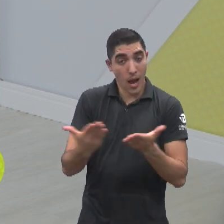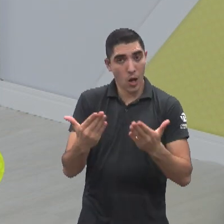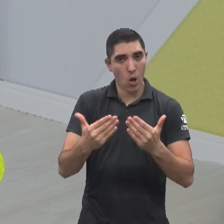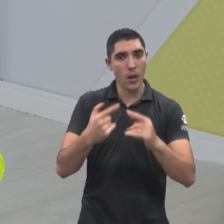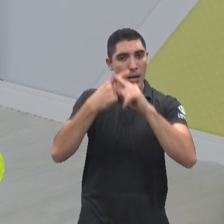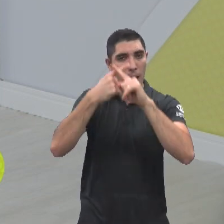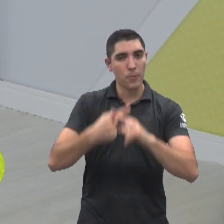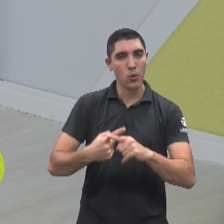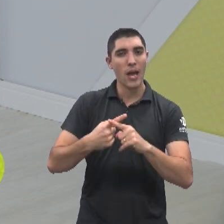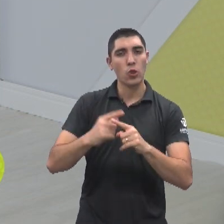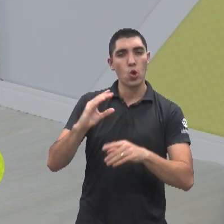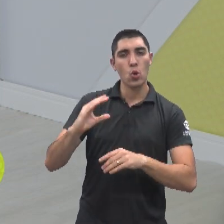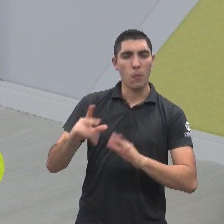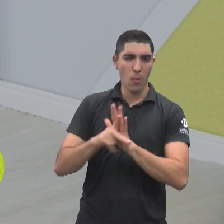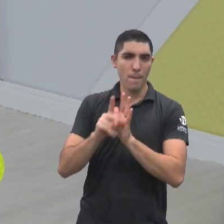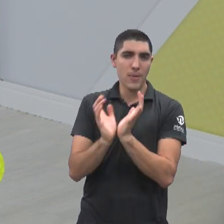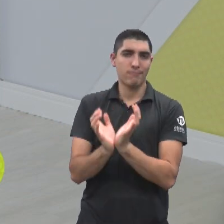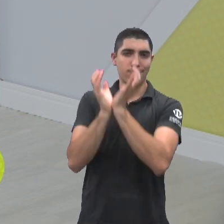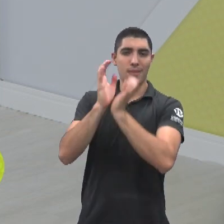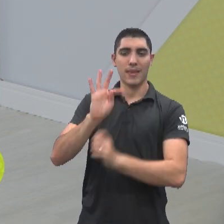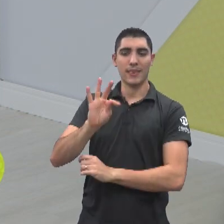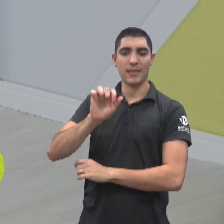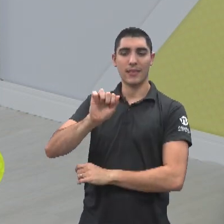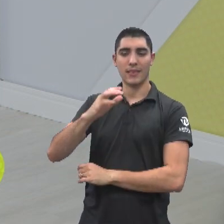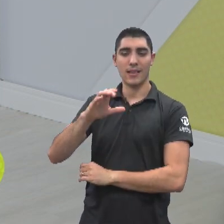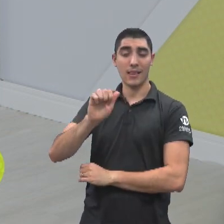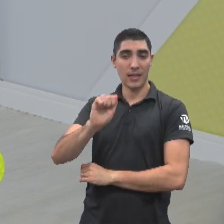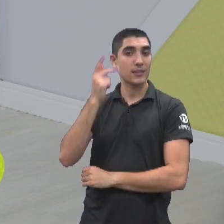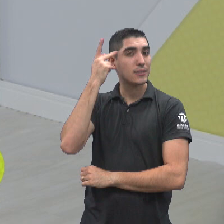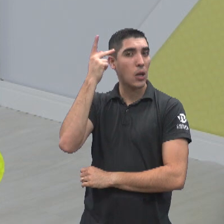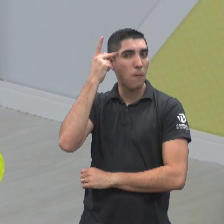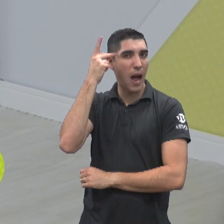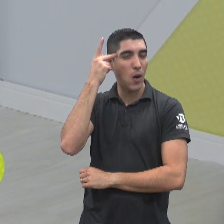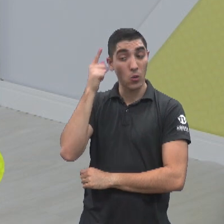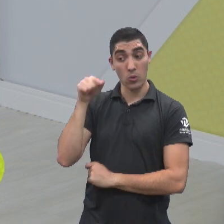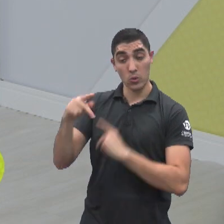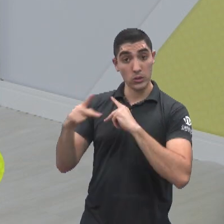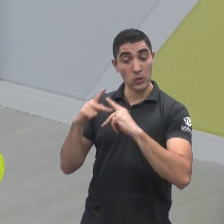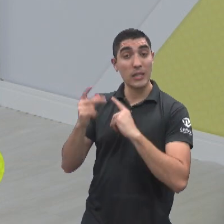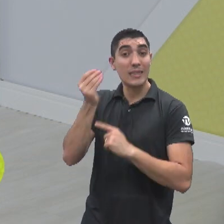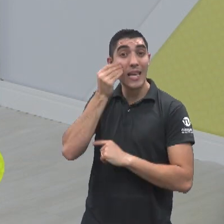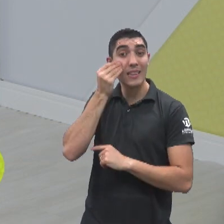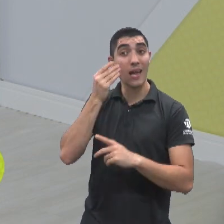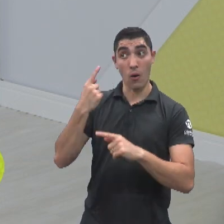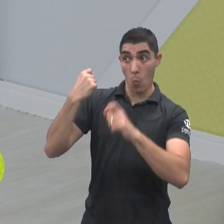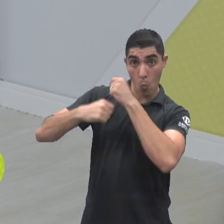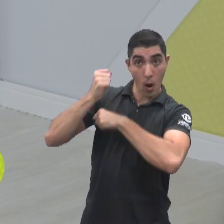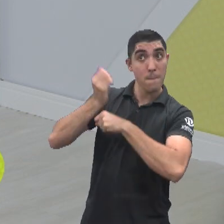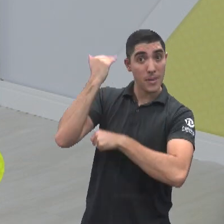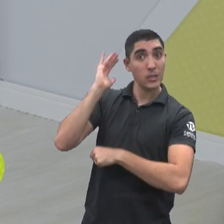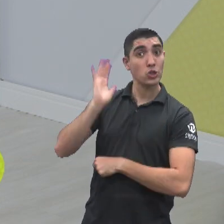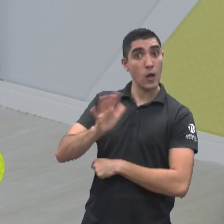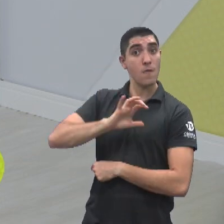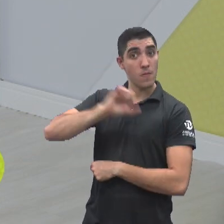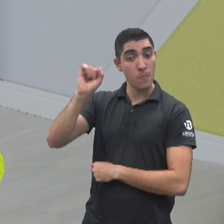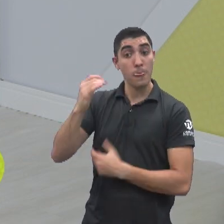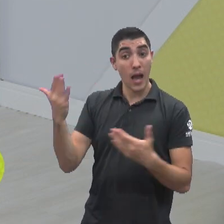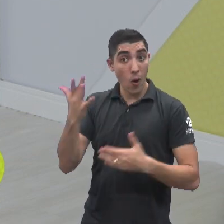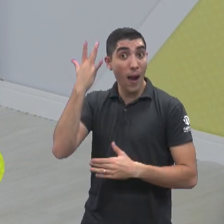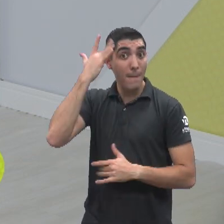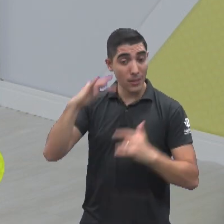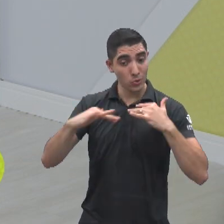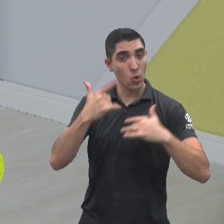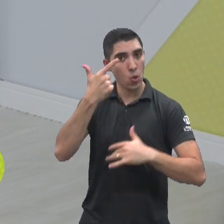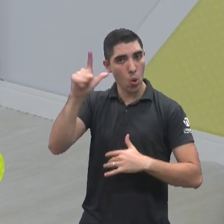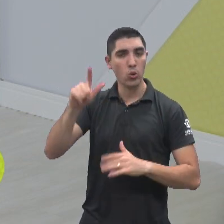São Paulo. São José, que é o atual campeão da competição, vai em busca do bi e entra em quadra amanhã nessa competição, recebendo em